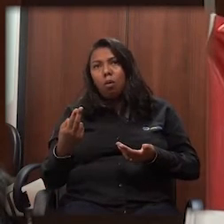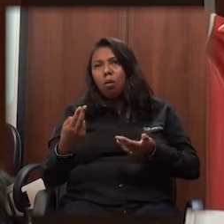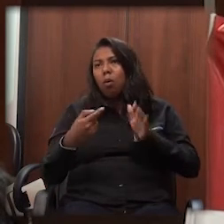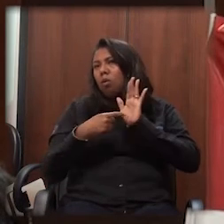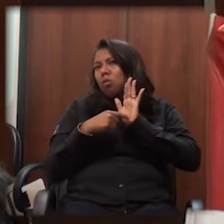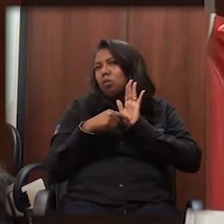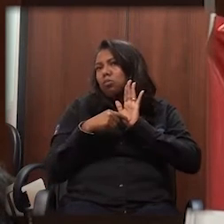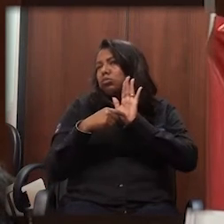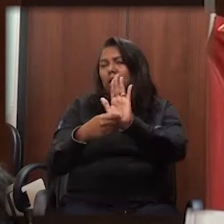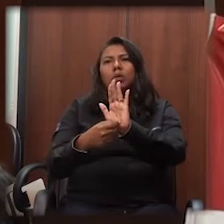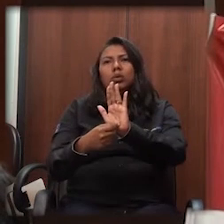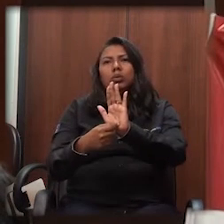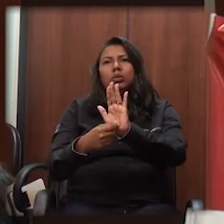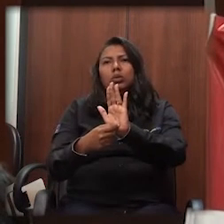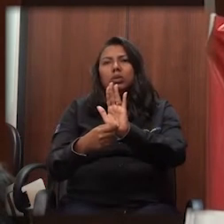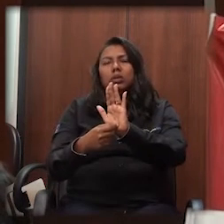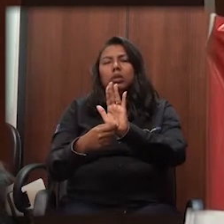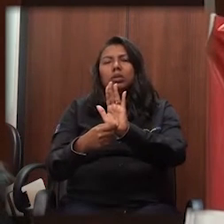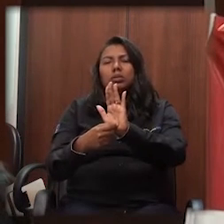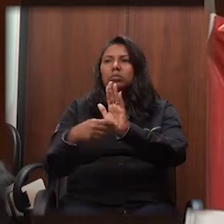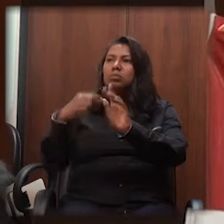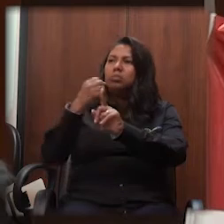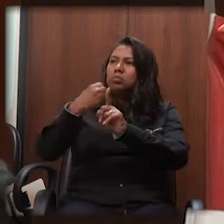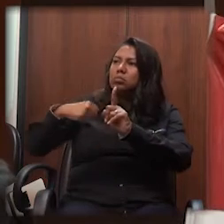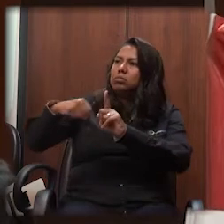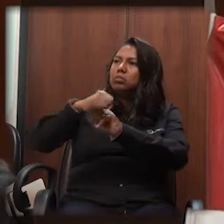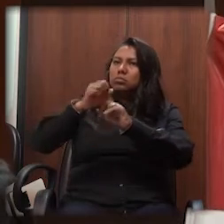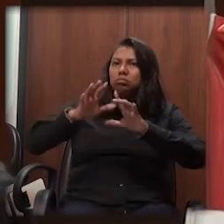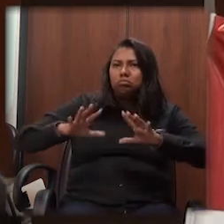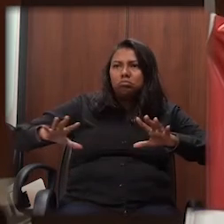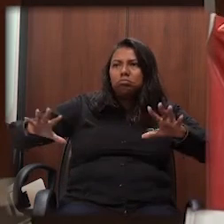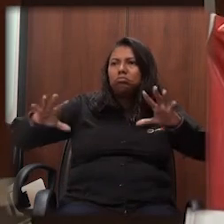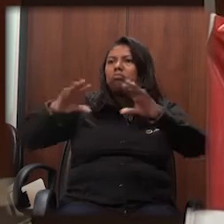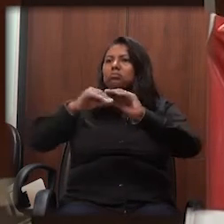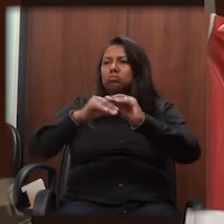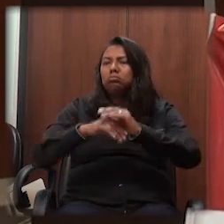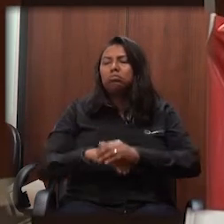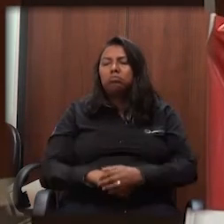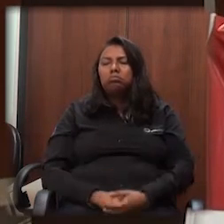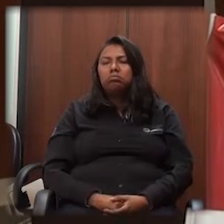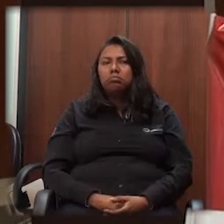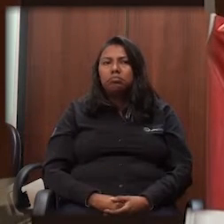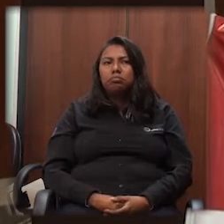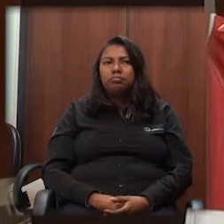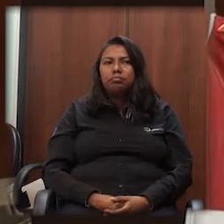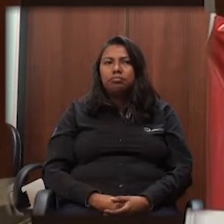denúncias de violação de direitos humanos com a sociedade em geral, envolvendo, né, essa relação, essa